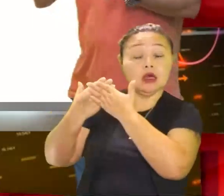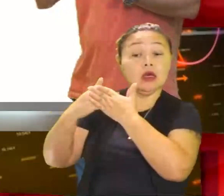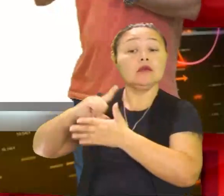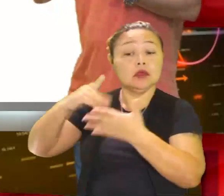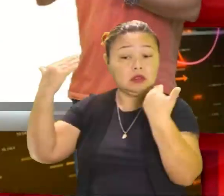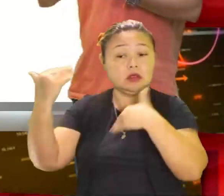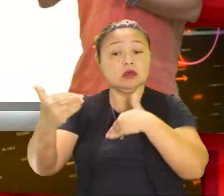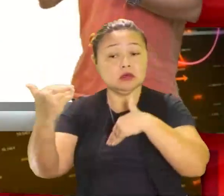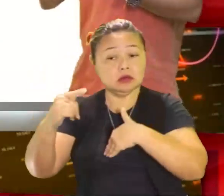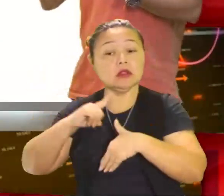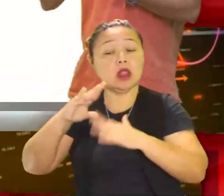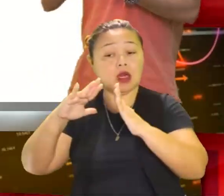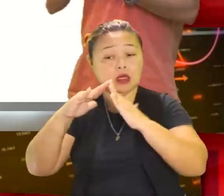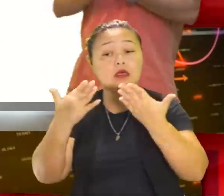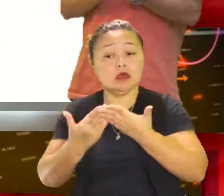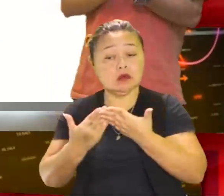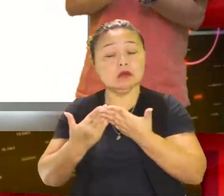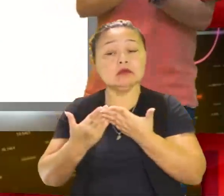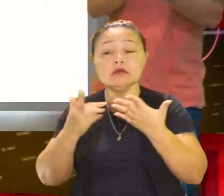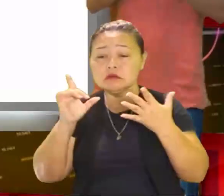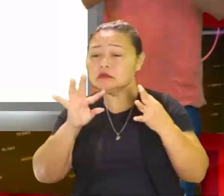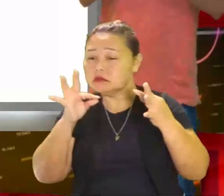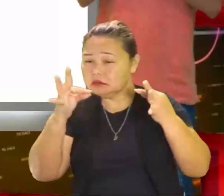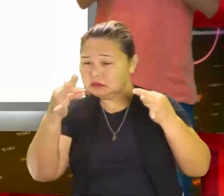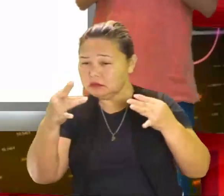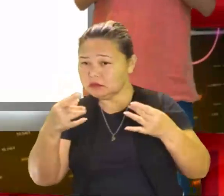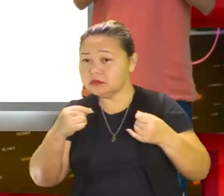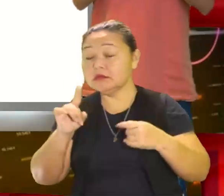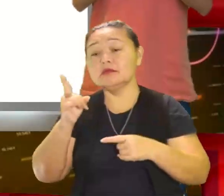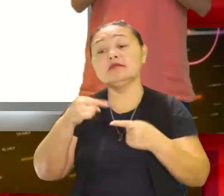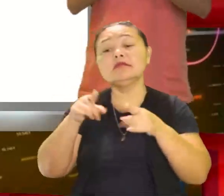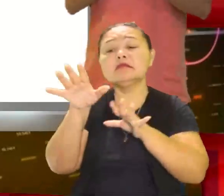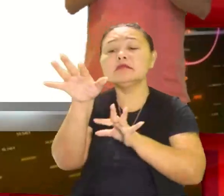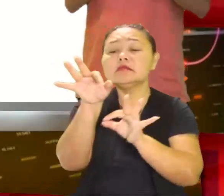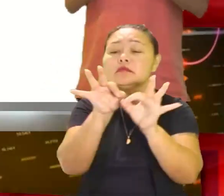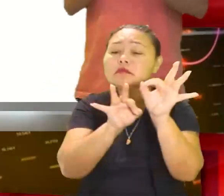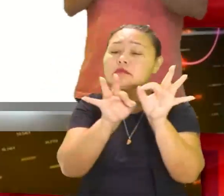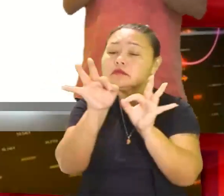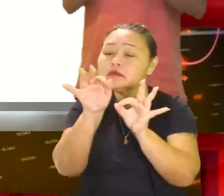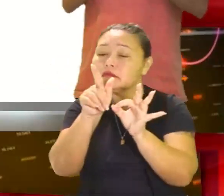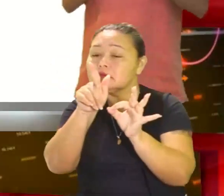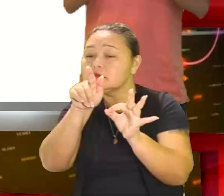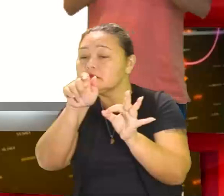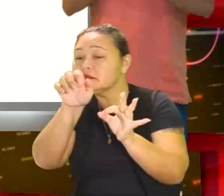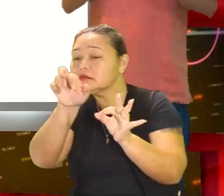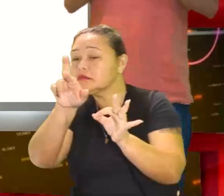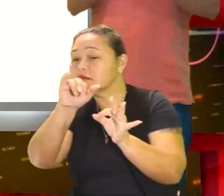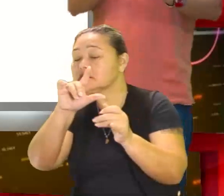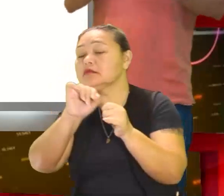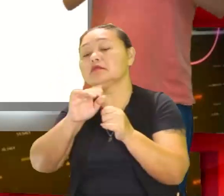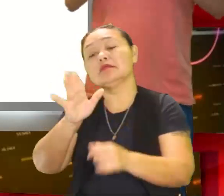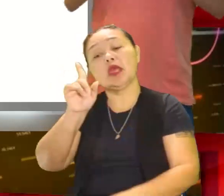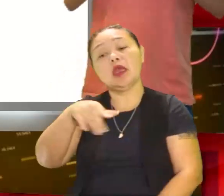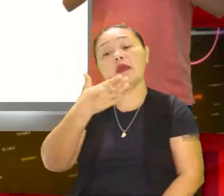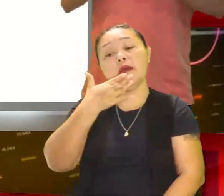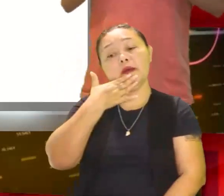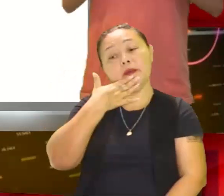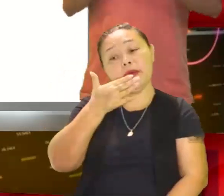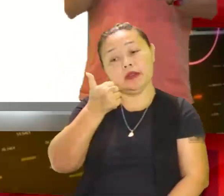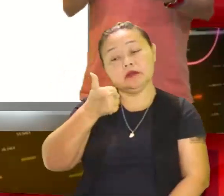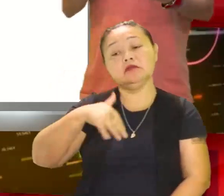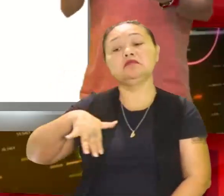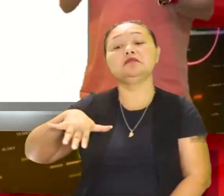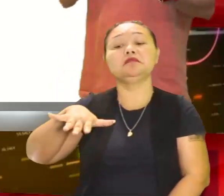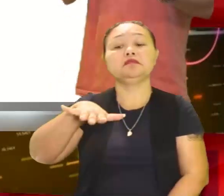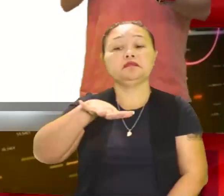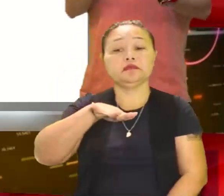porque eu tenho prova também na escola. Né? Tem todo esse detalhe. E organizar e gerir o tempo é a melhor